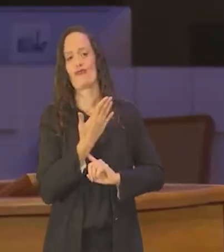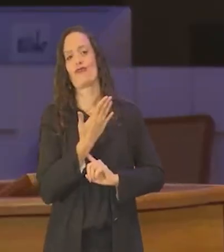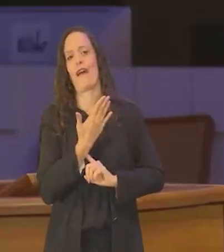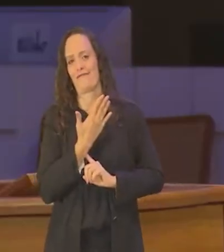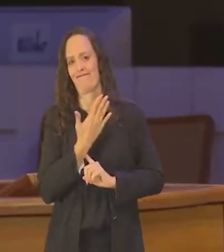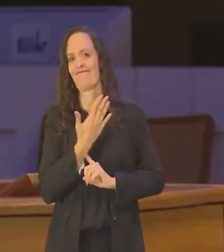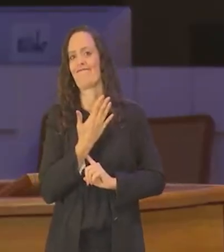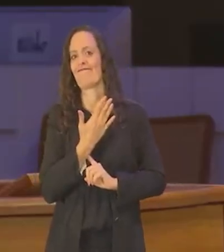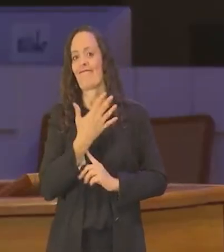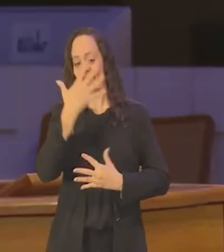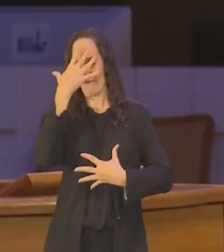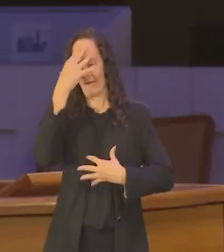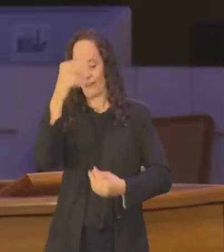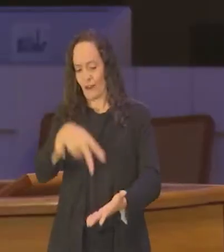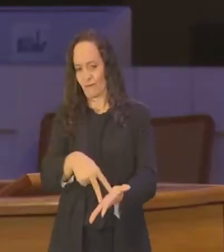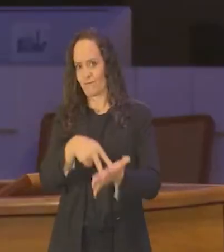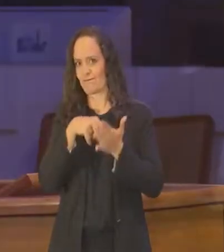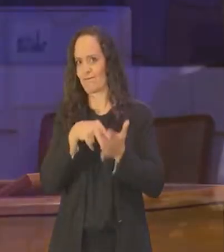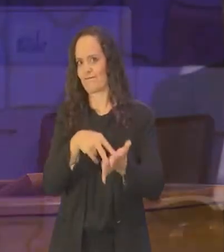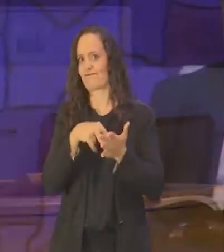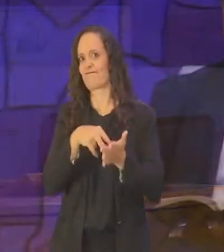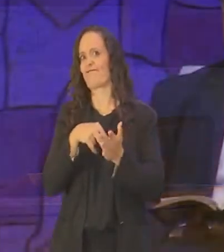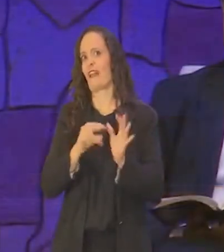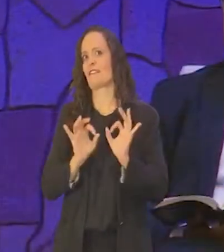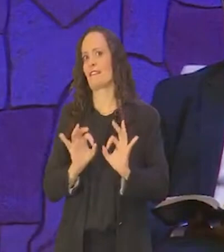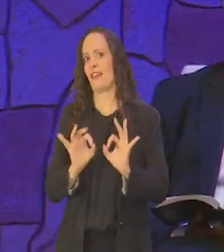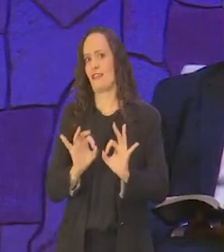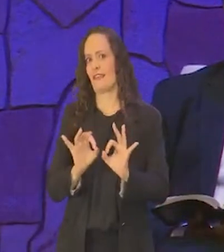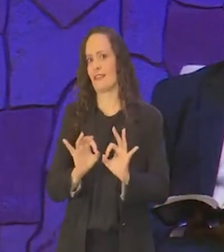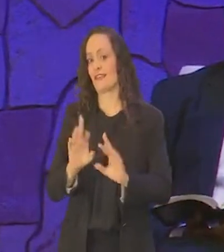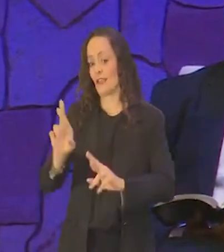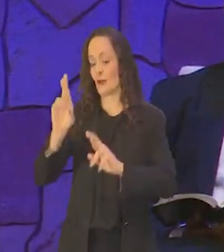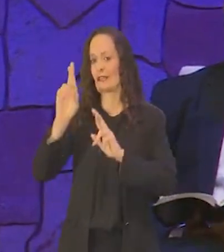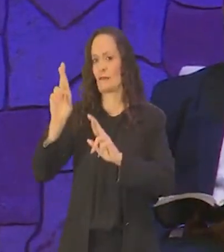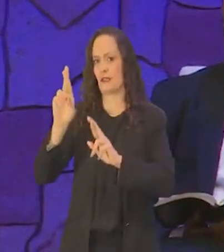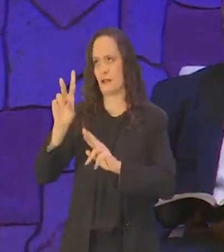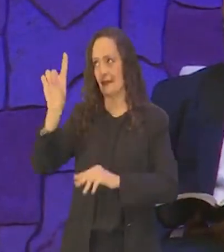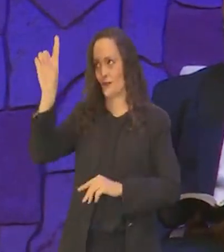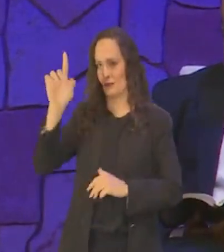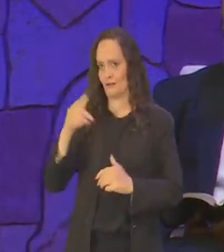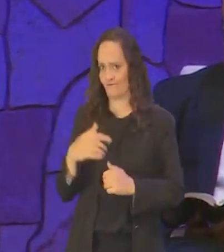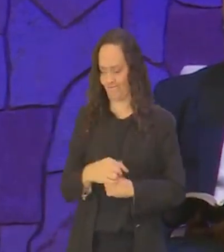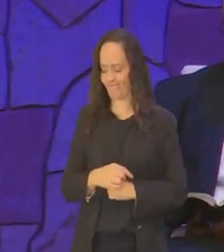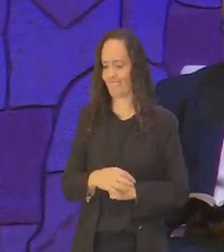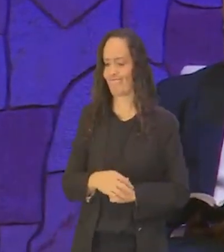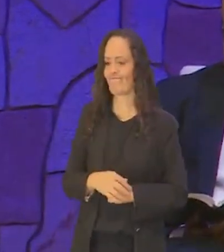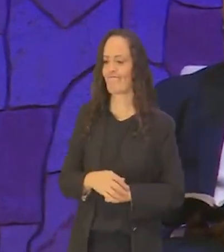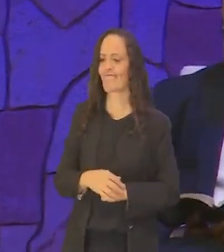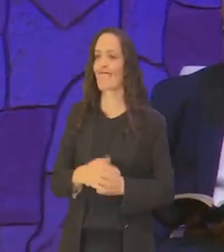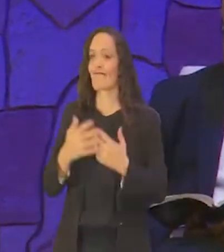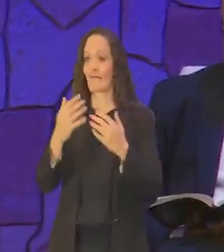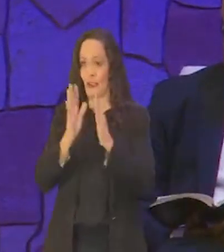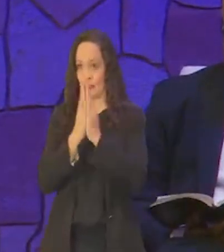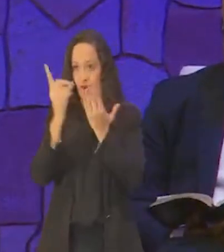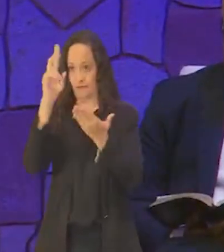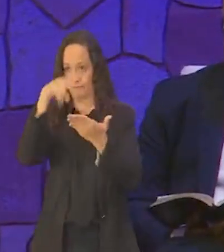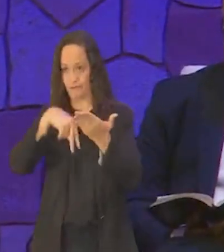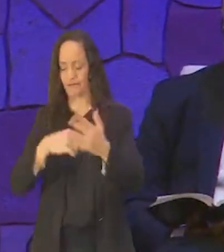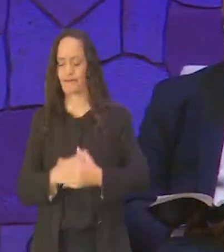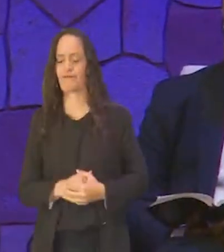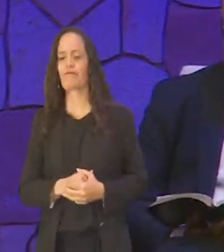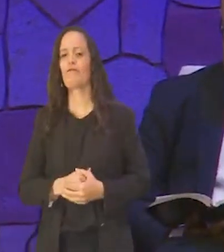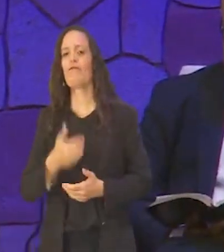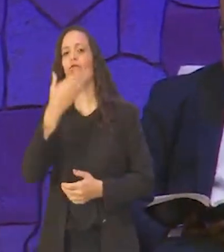a nossa fé, a nossa convicção e a nossa esperança em dia. Diz assim a palavra do Senhor: